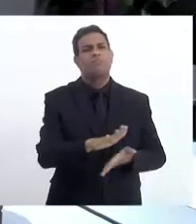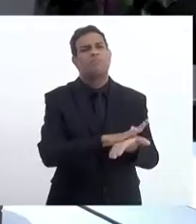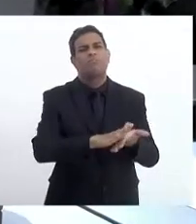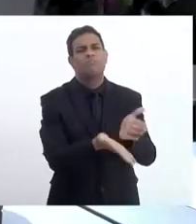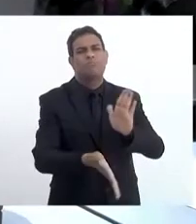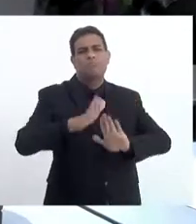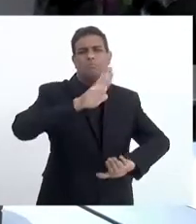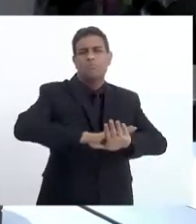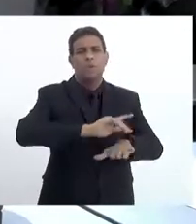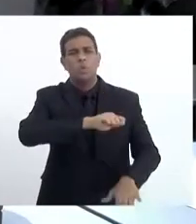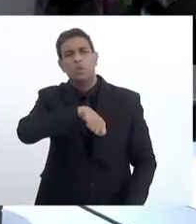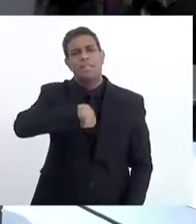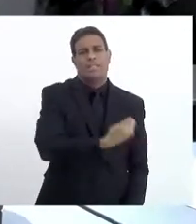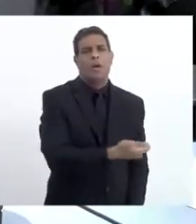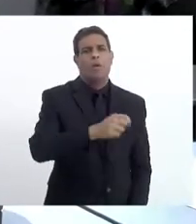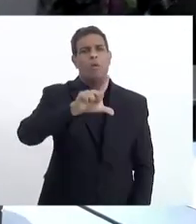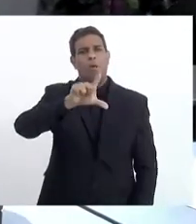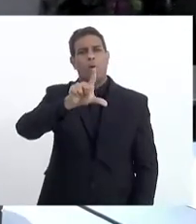ela é laica.